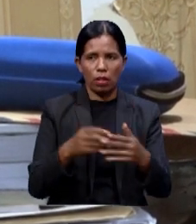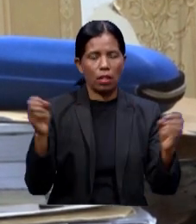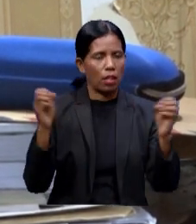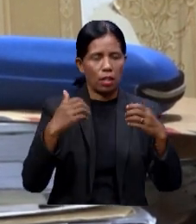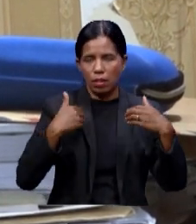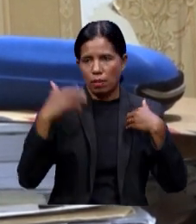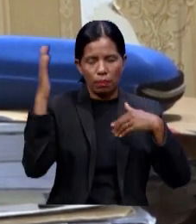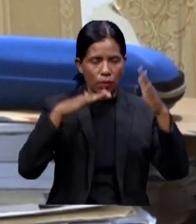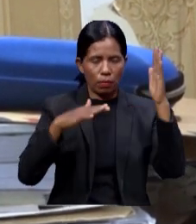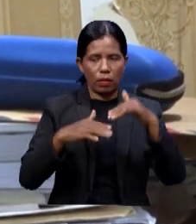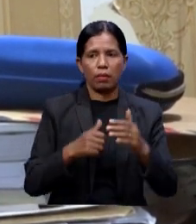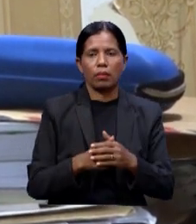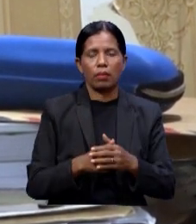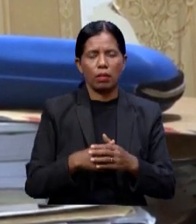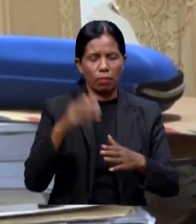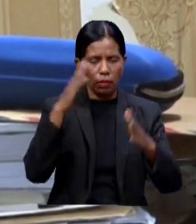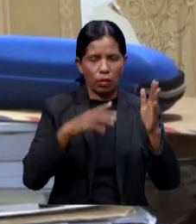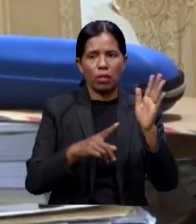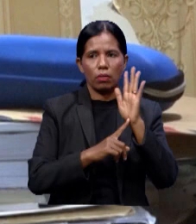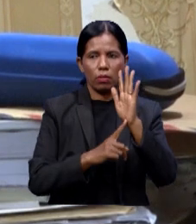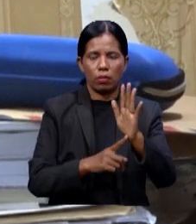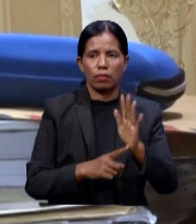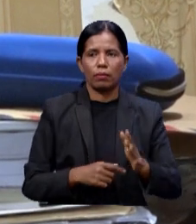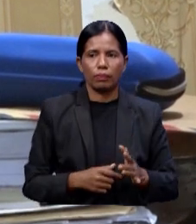ainda. Isso não é sair, nem sur calem.